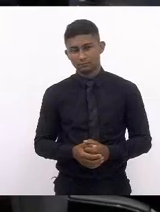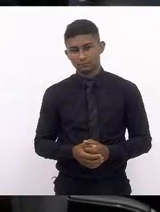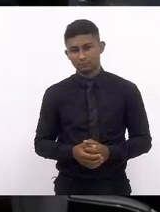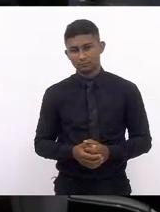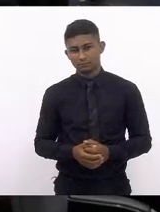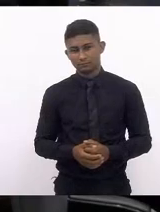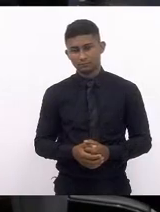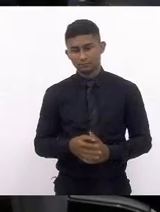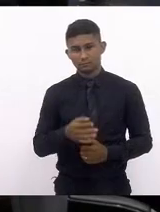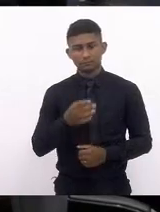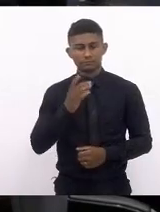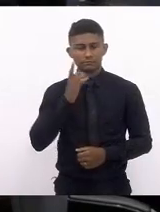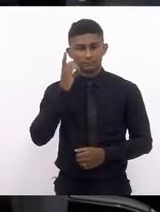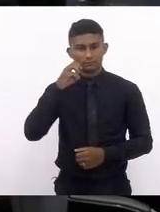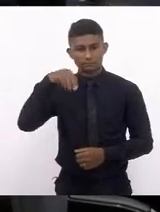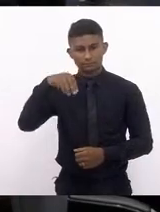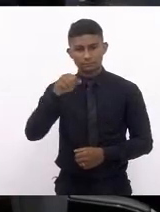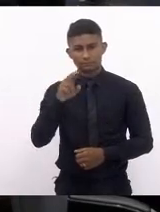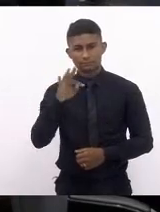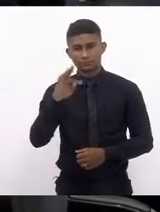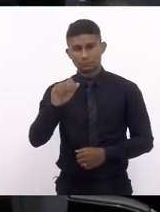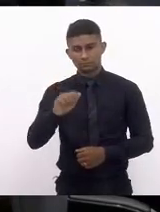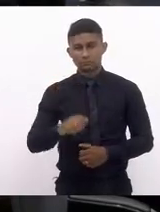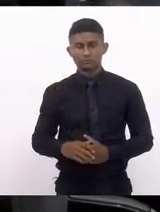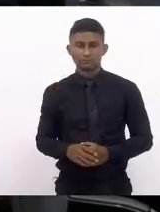o resultado da Marta Rocha e